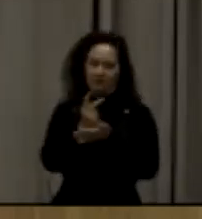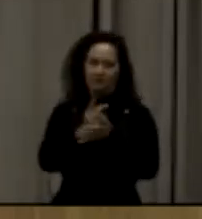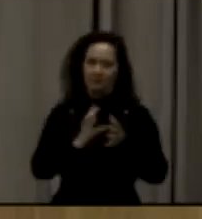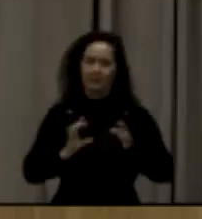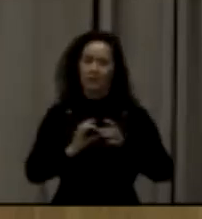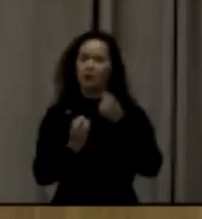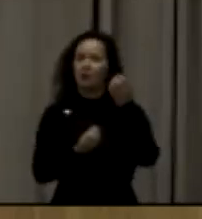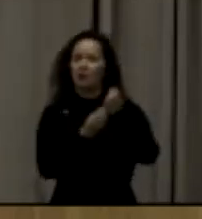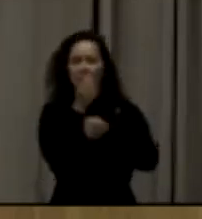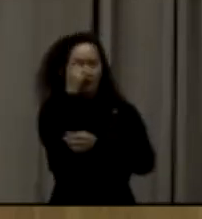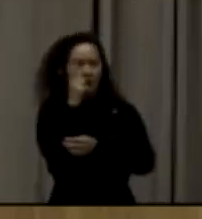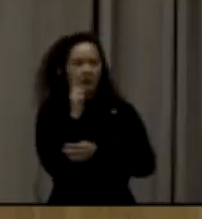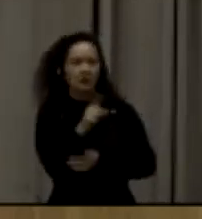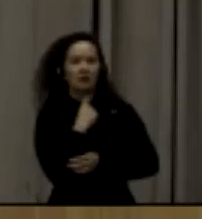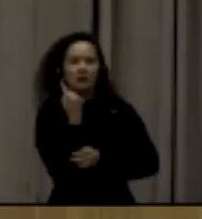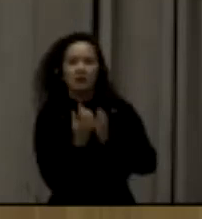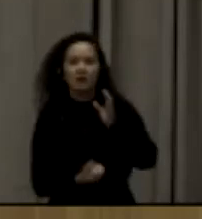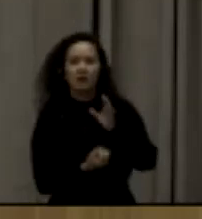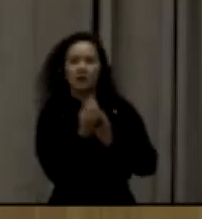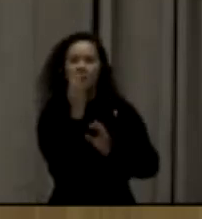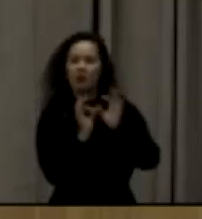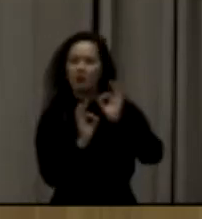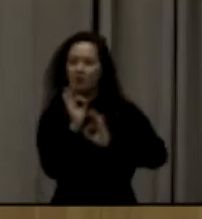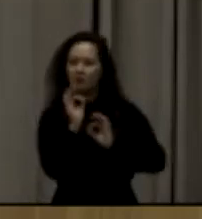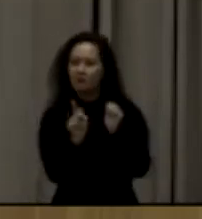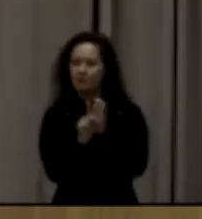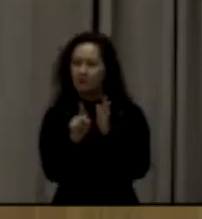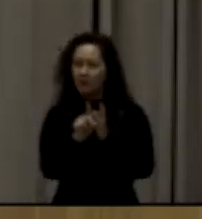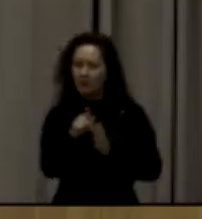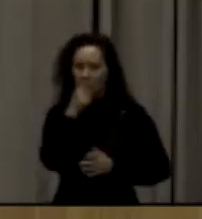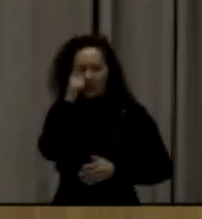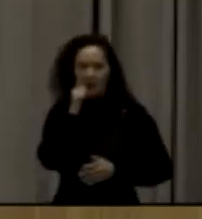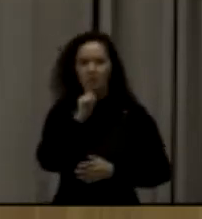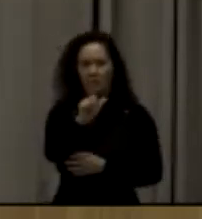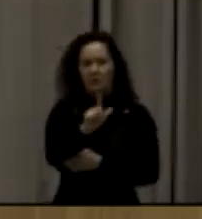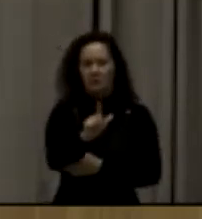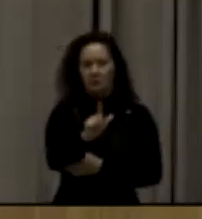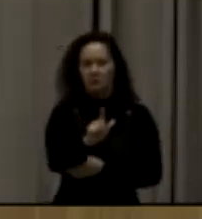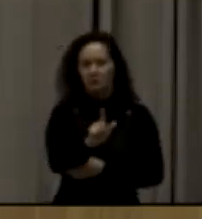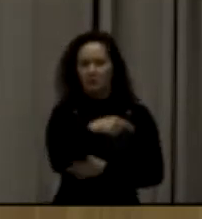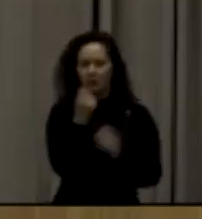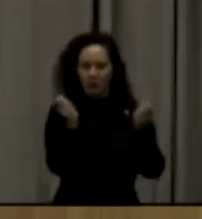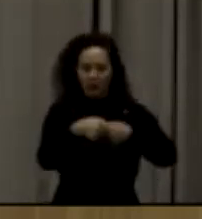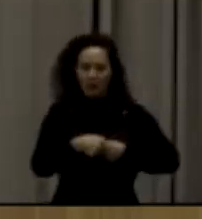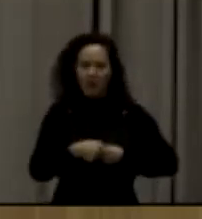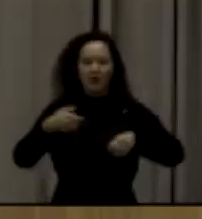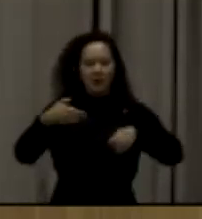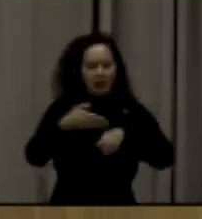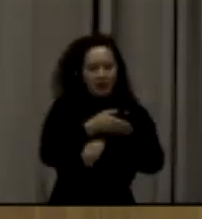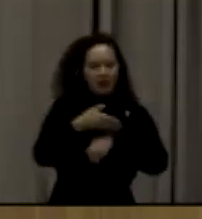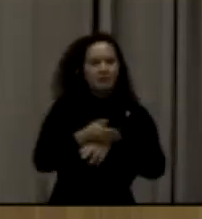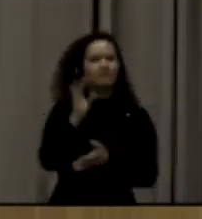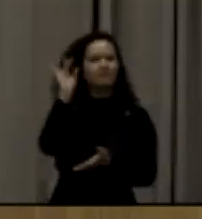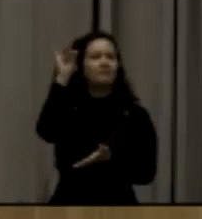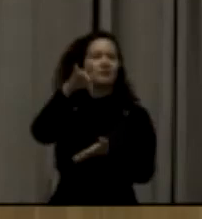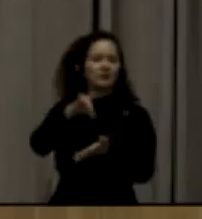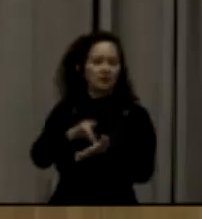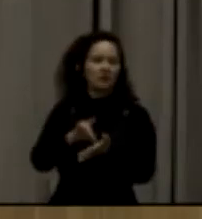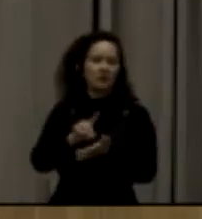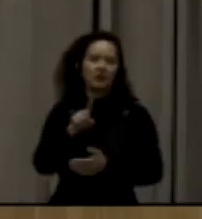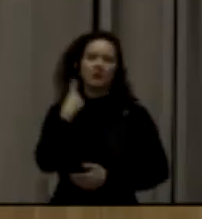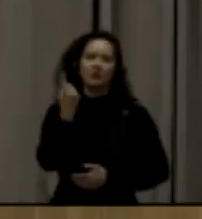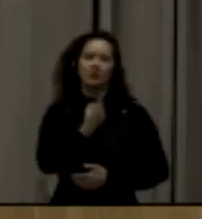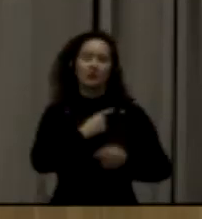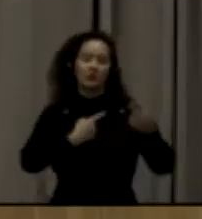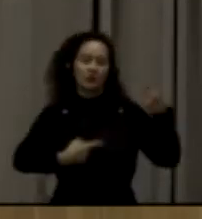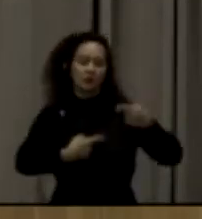nós conseguiremos, então, gerar processos que seja ganha-ganha, que nos permita intervir definitivamente. Então, nós